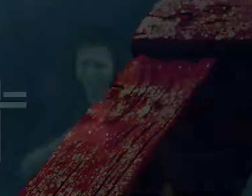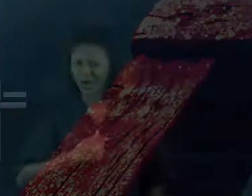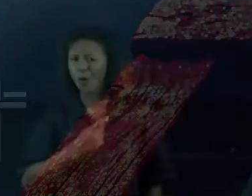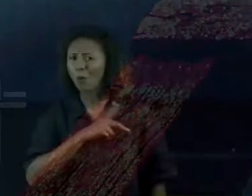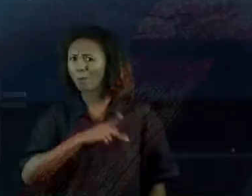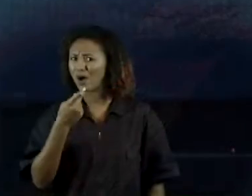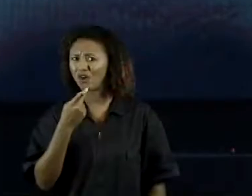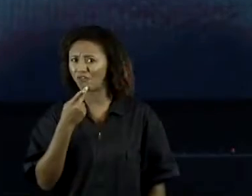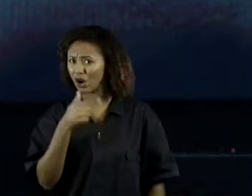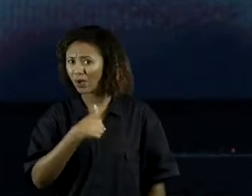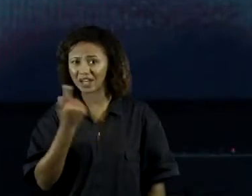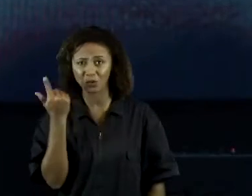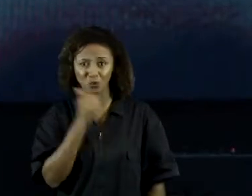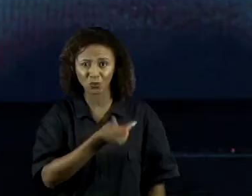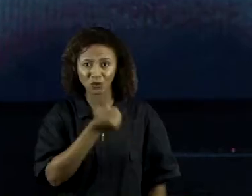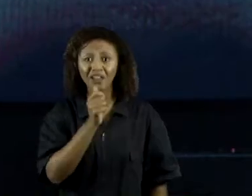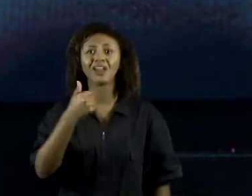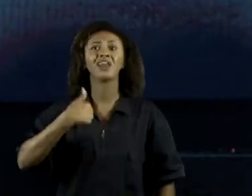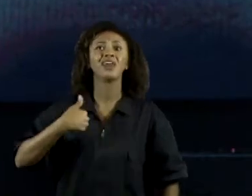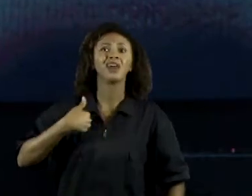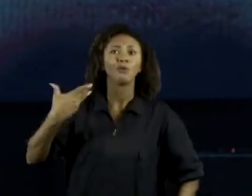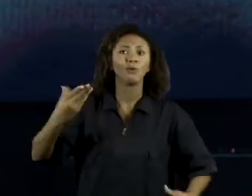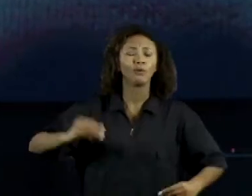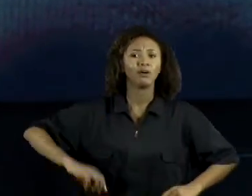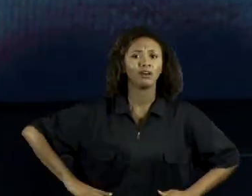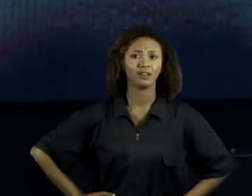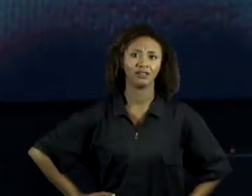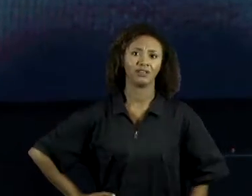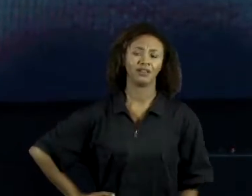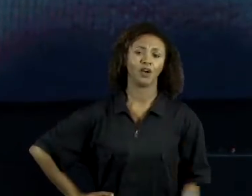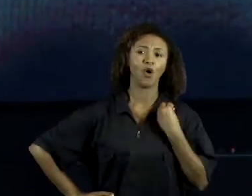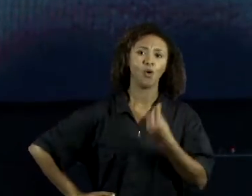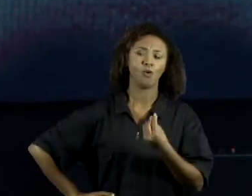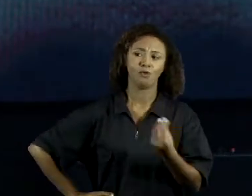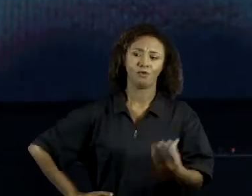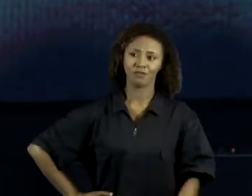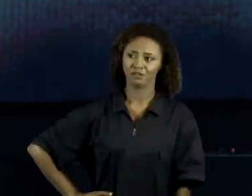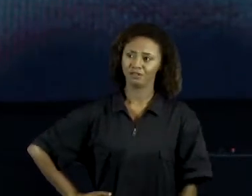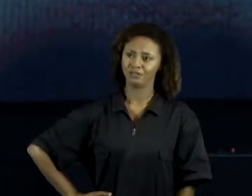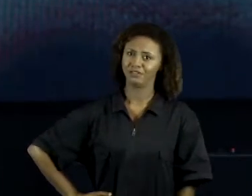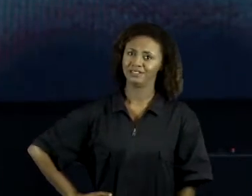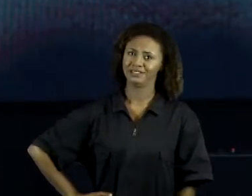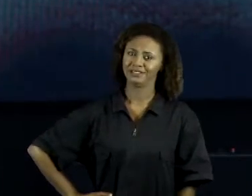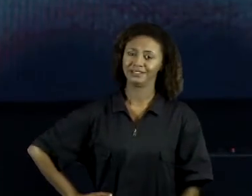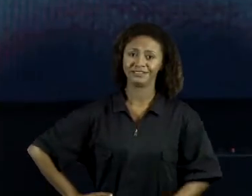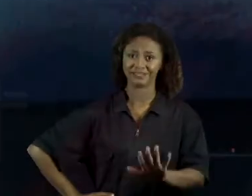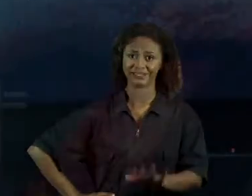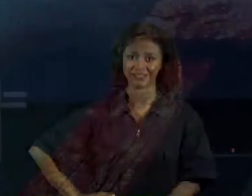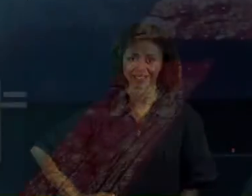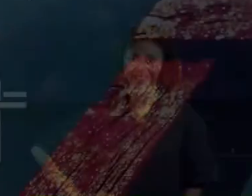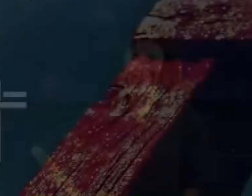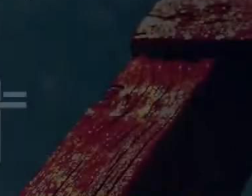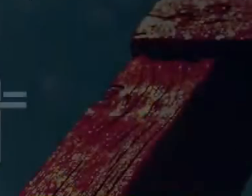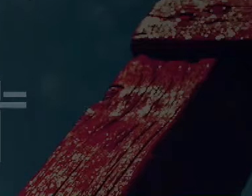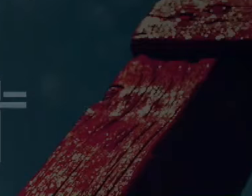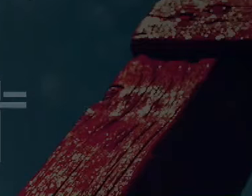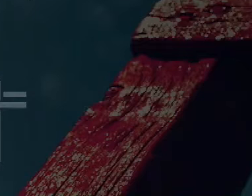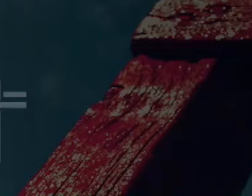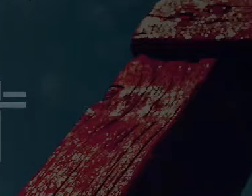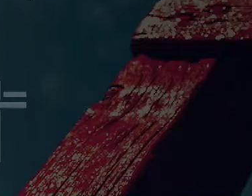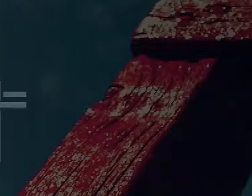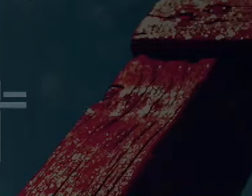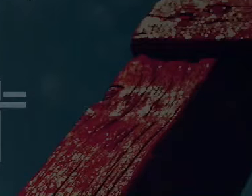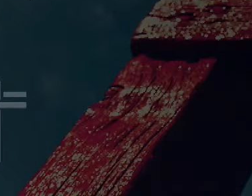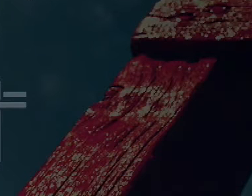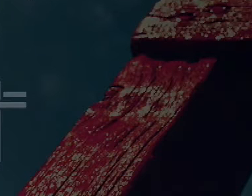eu fico pensando, meu Deus, onde é que eu estou nessa história aqui? O que ele está dizendo? Quanto a mim, não julgo havê-lo alcançado, mas